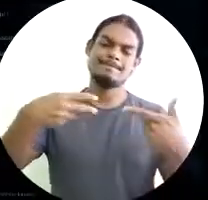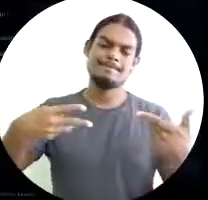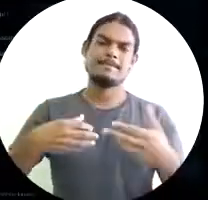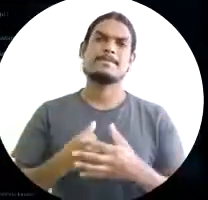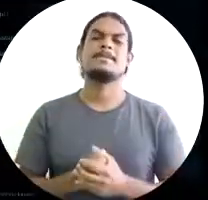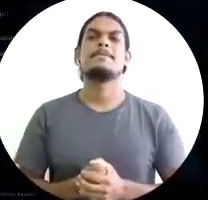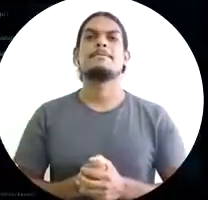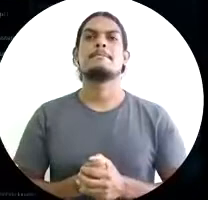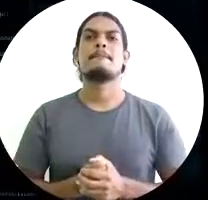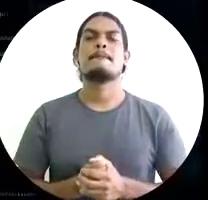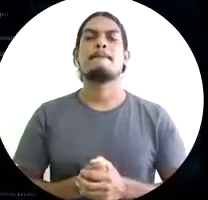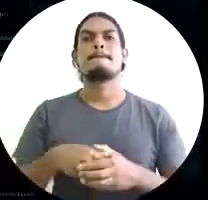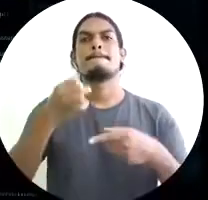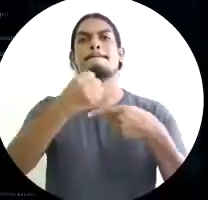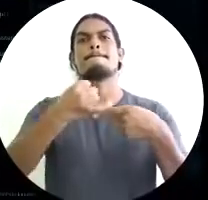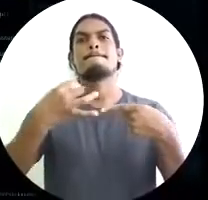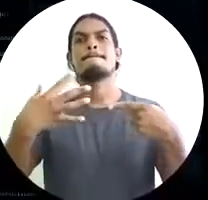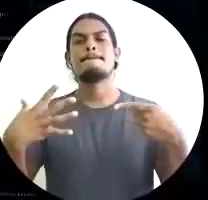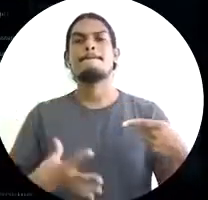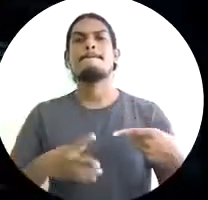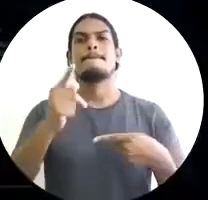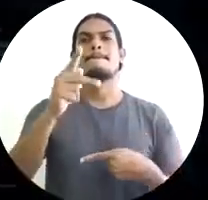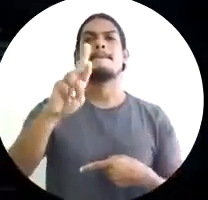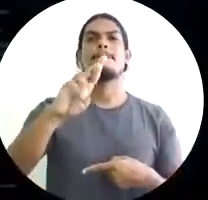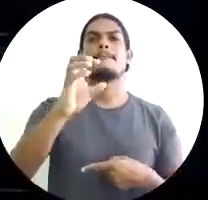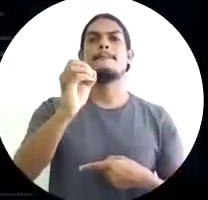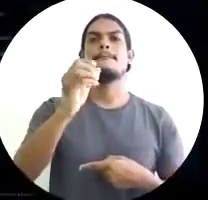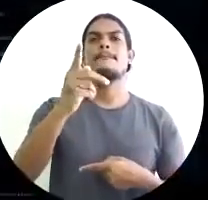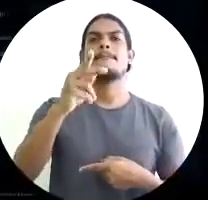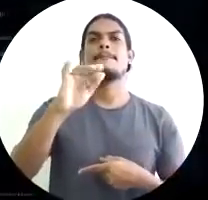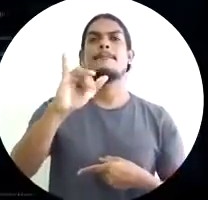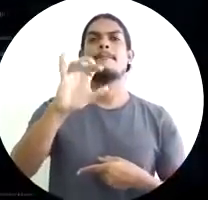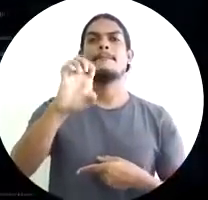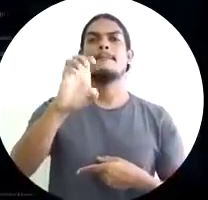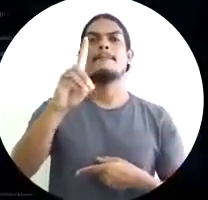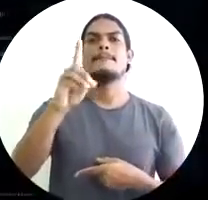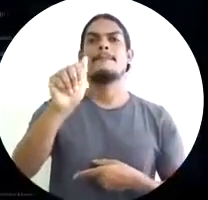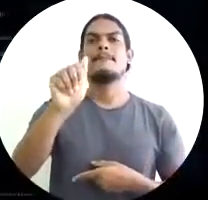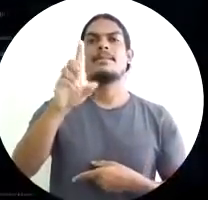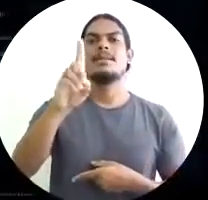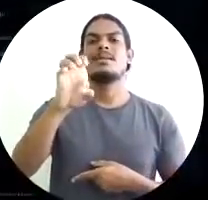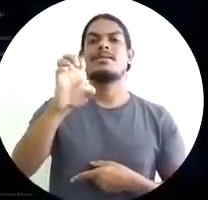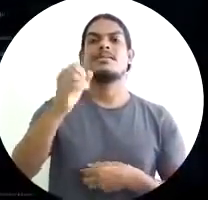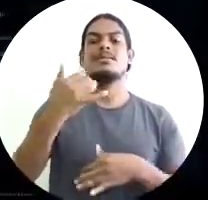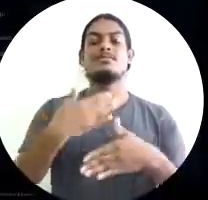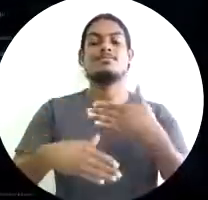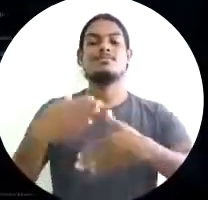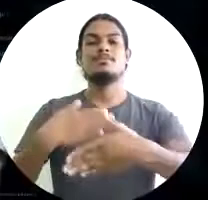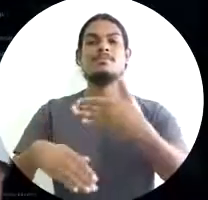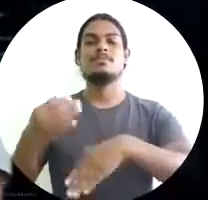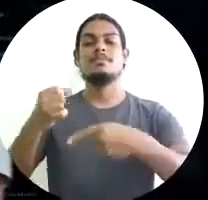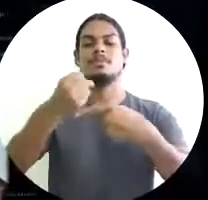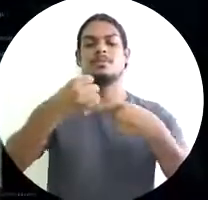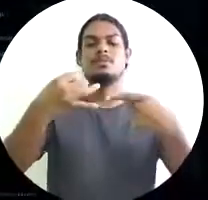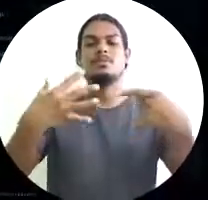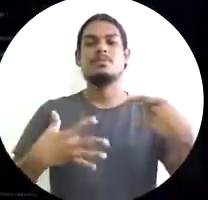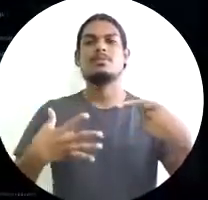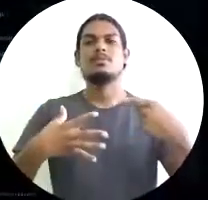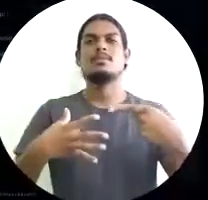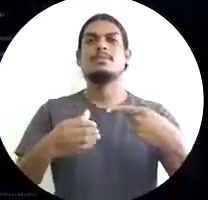As propriedades relacionadas com a link, ela tem uma característica a mais, que são os seus